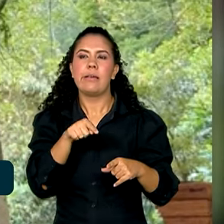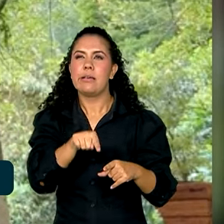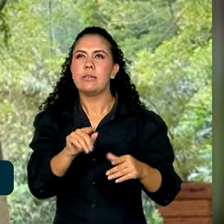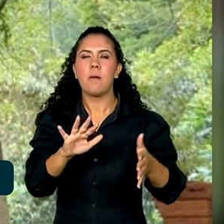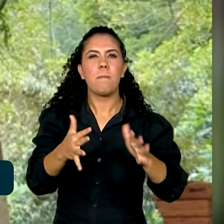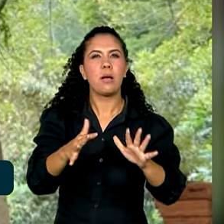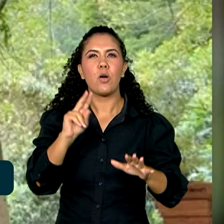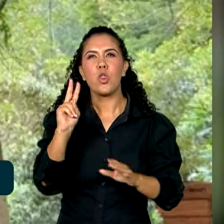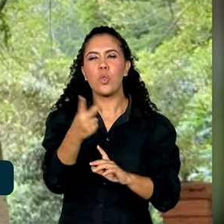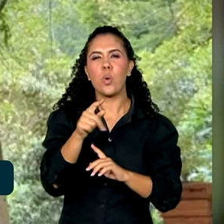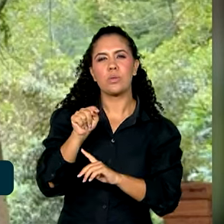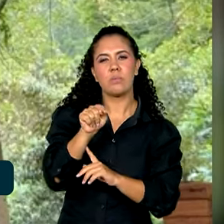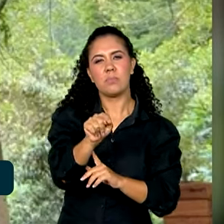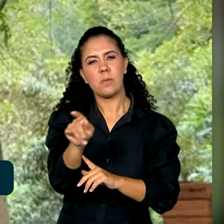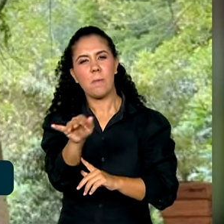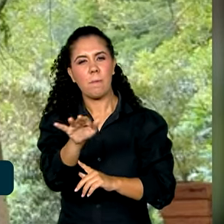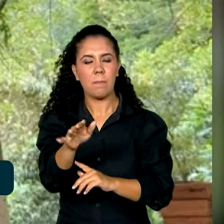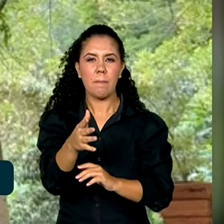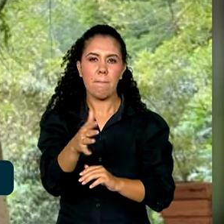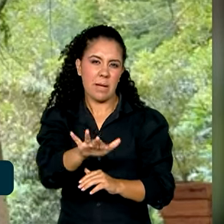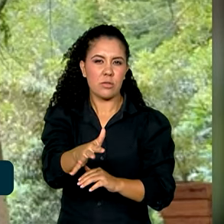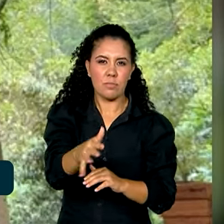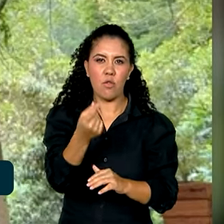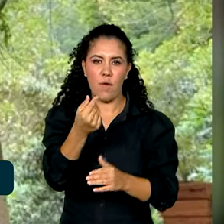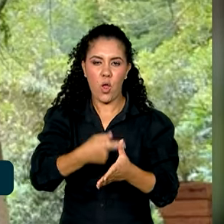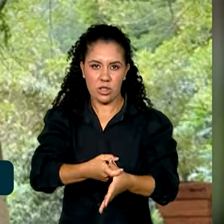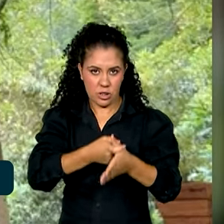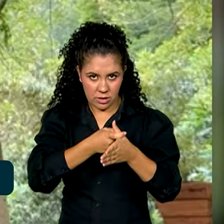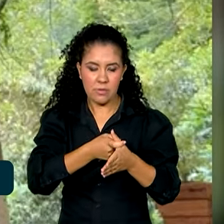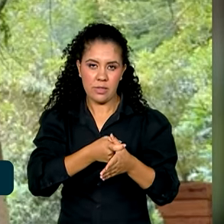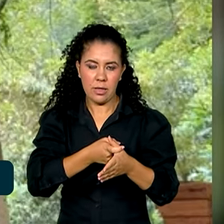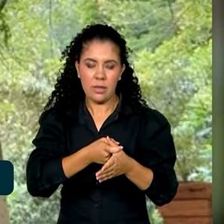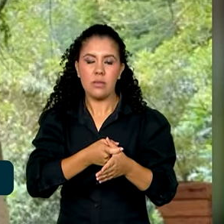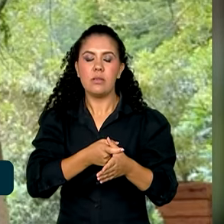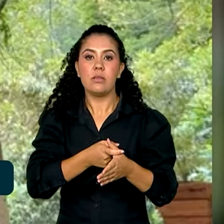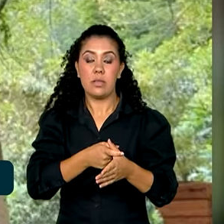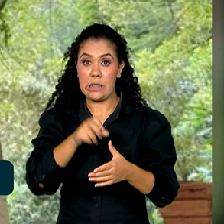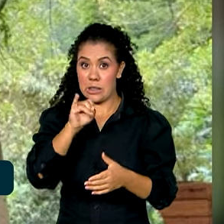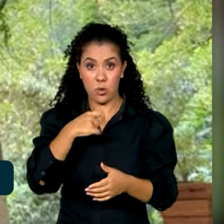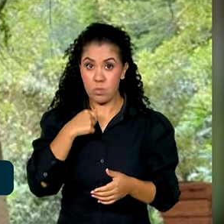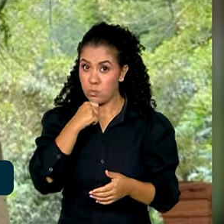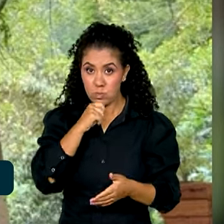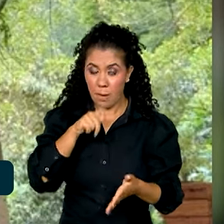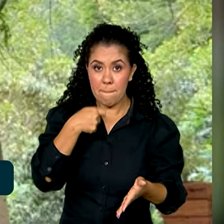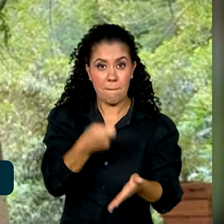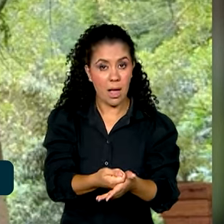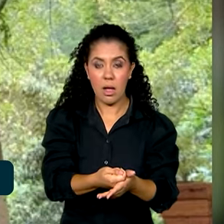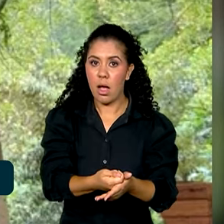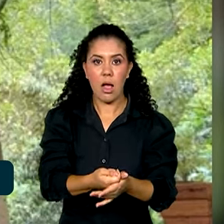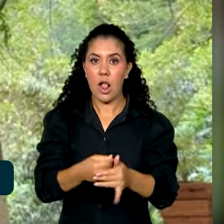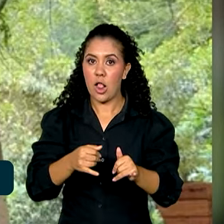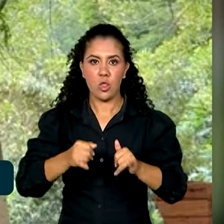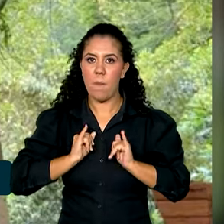época era 2.000 e pouco o valor da dívida que eu não pagaria no caso né E aí se eu não pagasse esse automaticamente